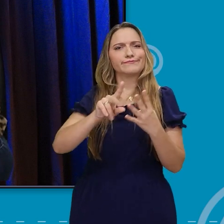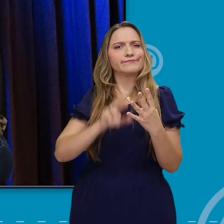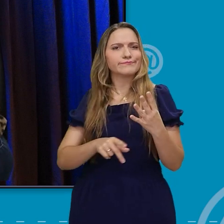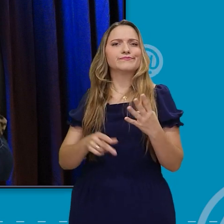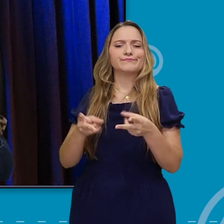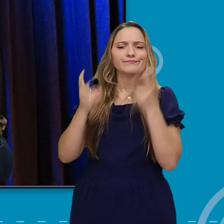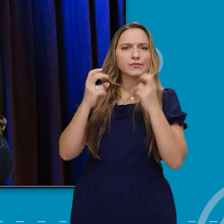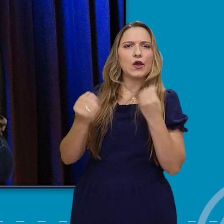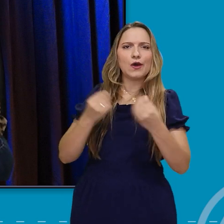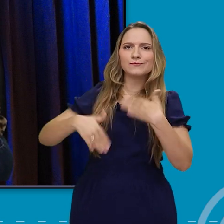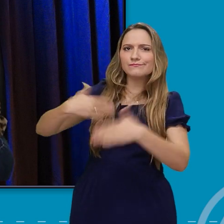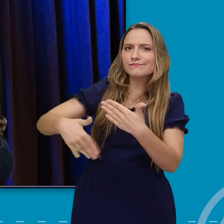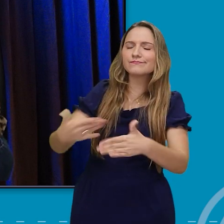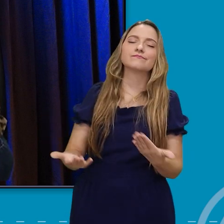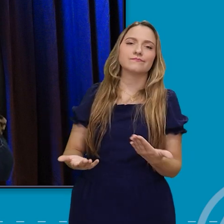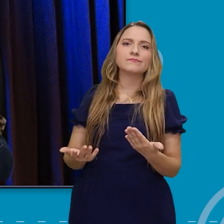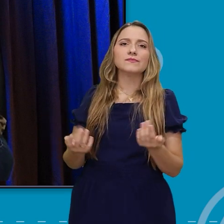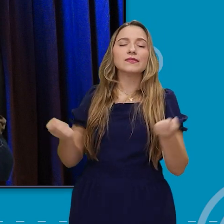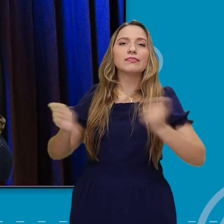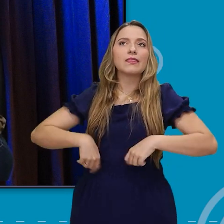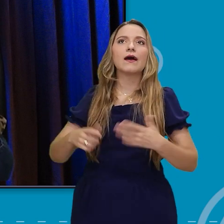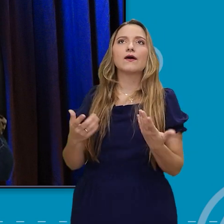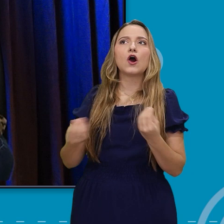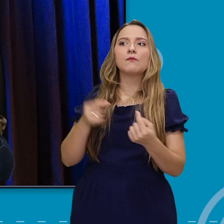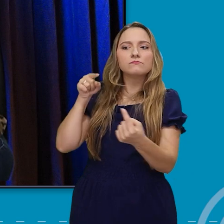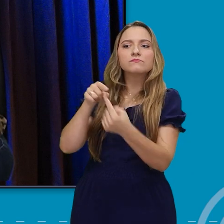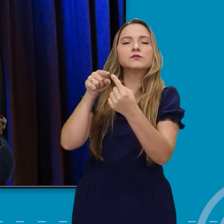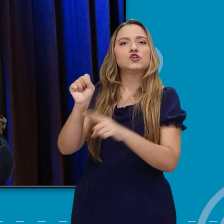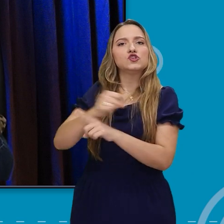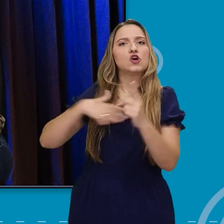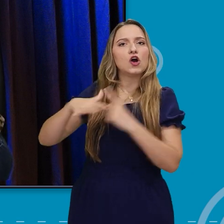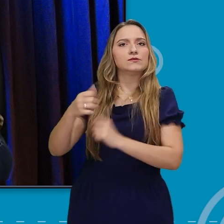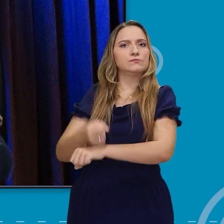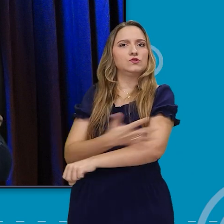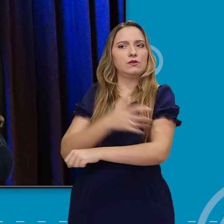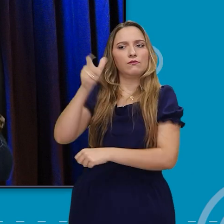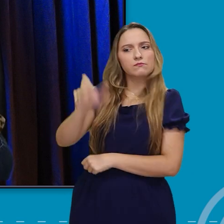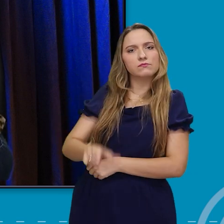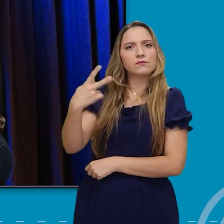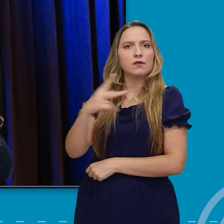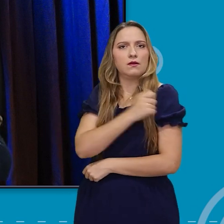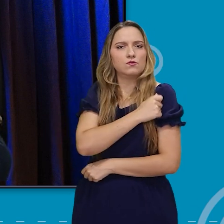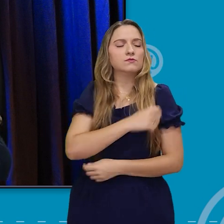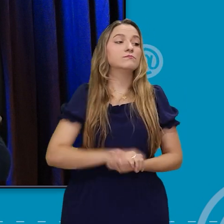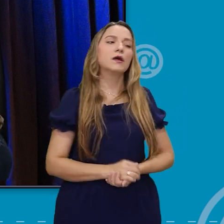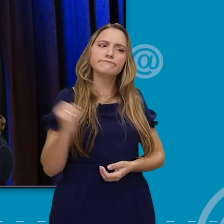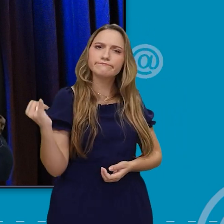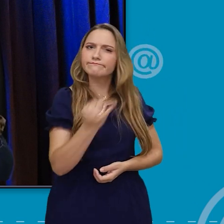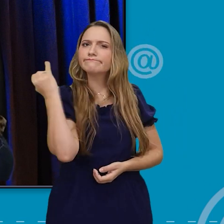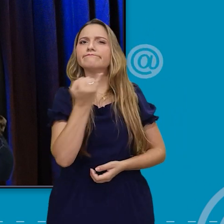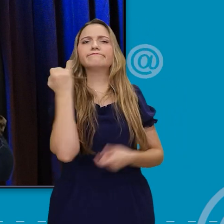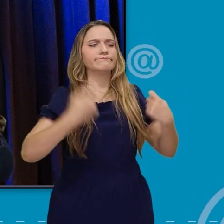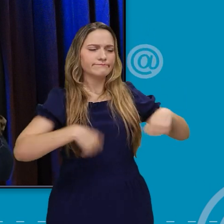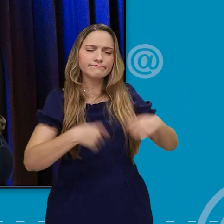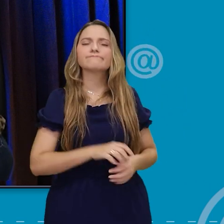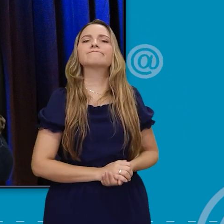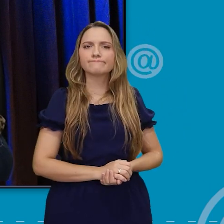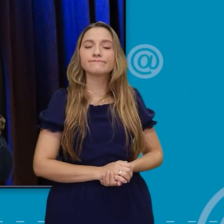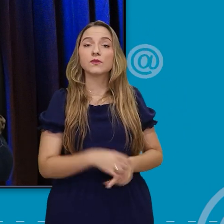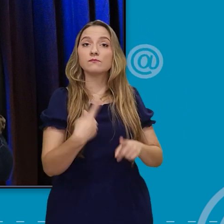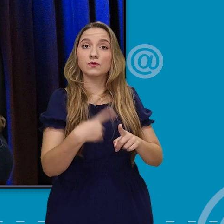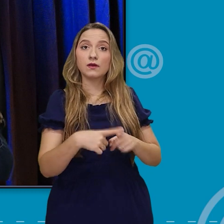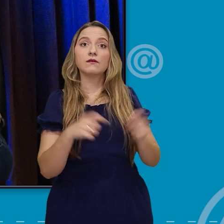estudante? De suma importância. Porque o que acontece? Muitas vezes o entrave no desenvolvimento dessa criança são os fatores emocionais.